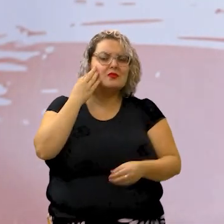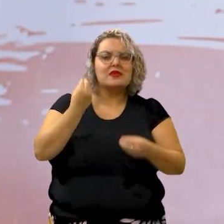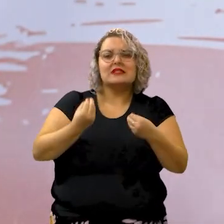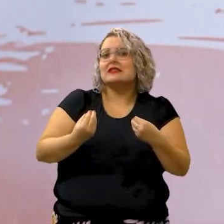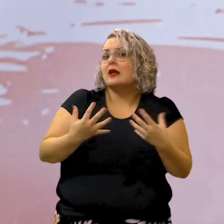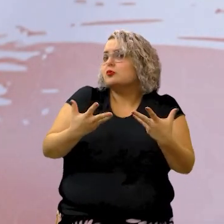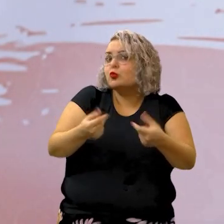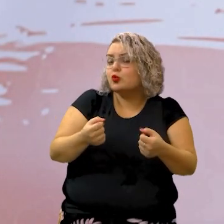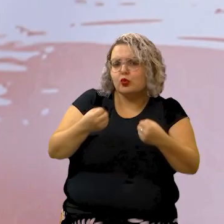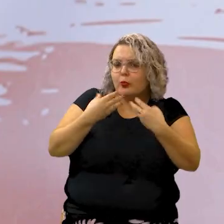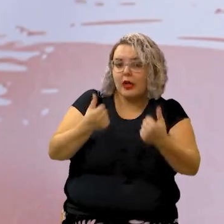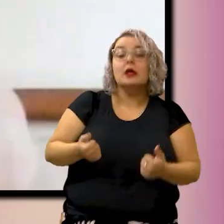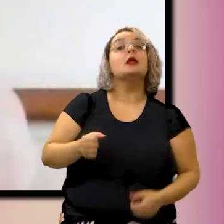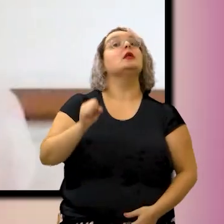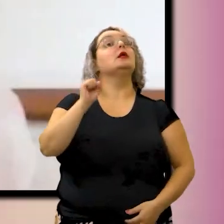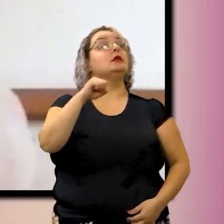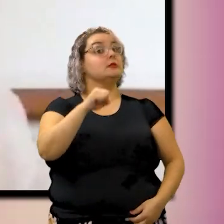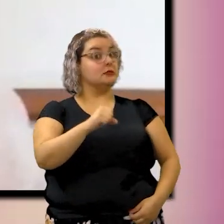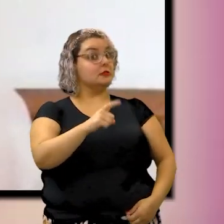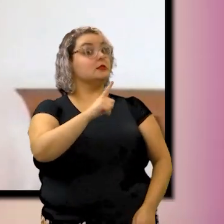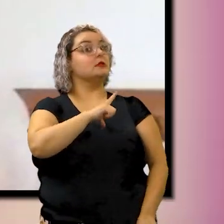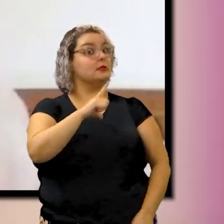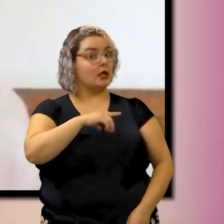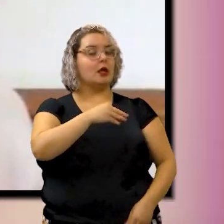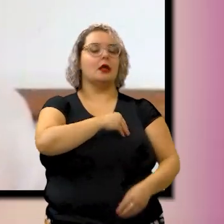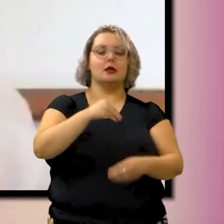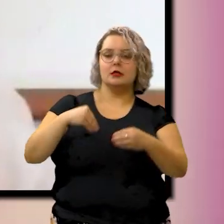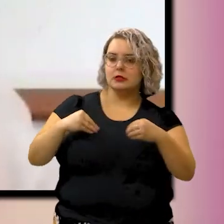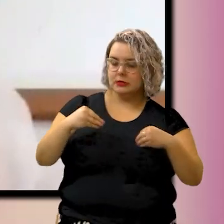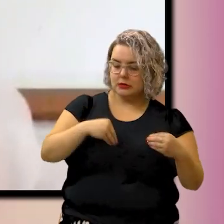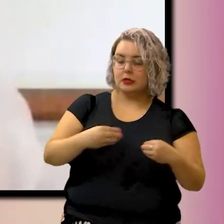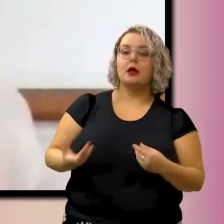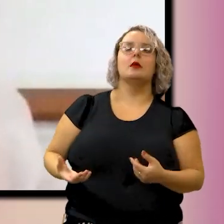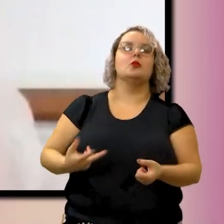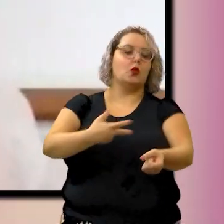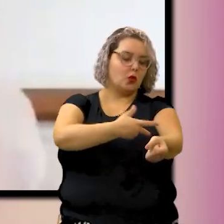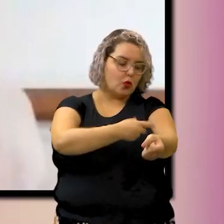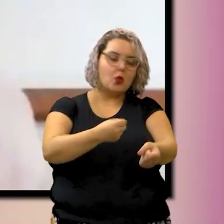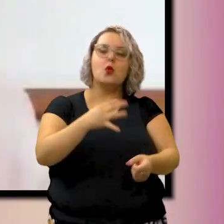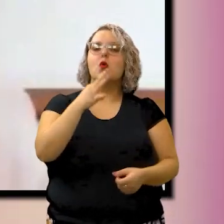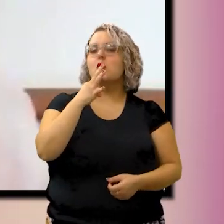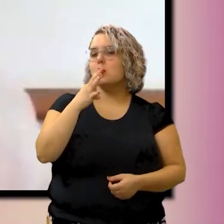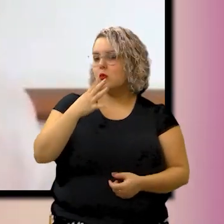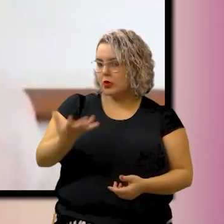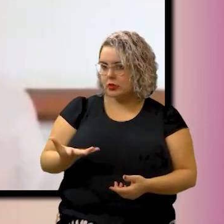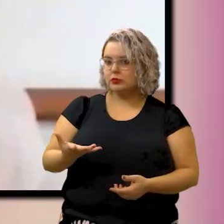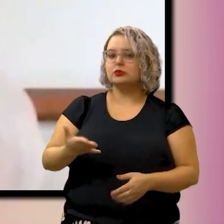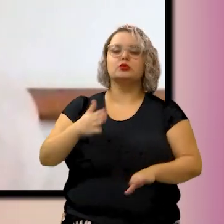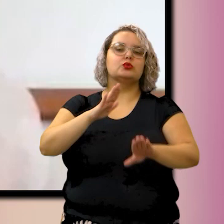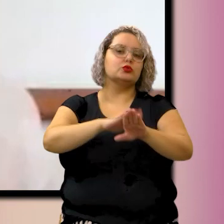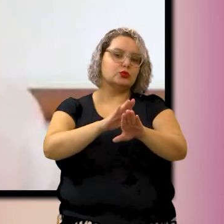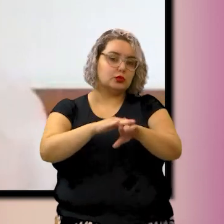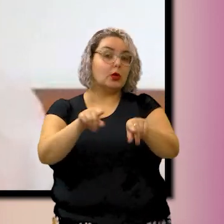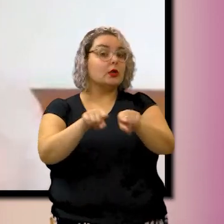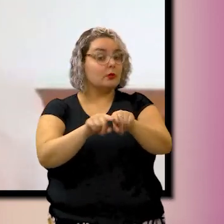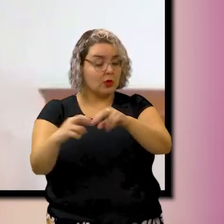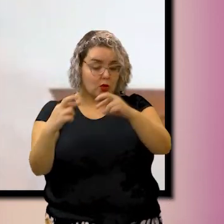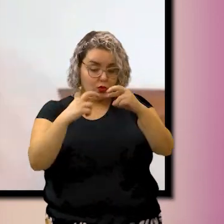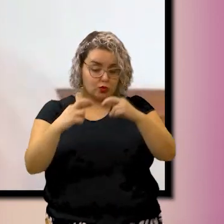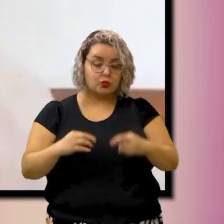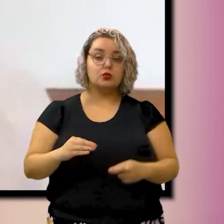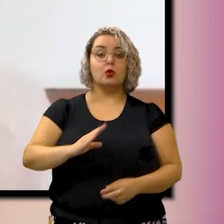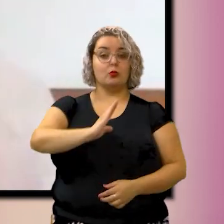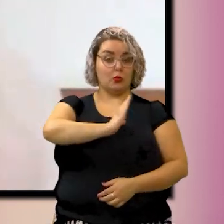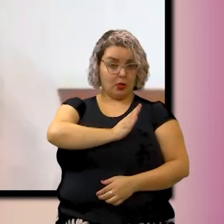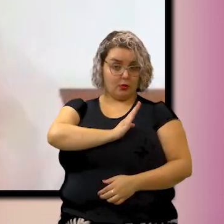como saber se está tudo bem? Tem exames. Então, além dos exames de sangue conhecidos, que vão funcionar também